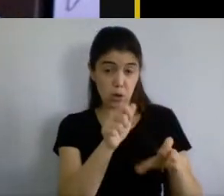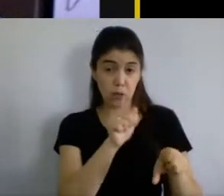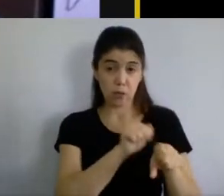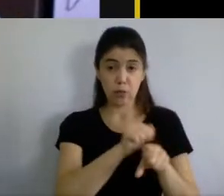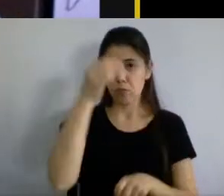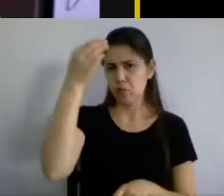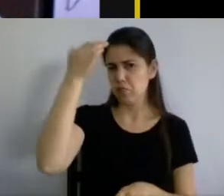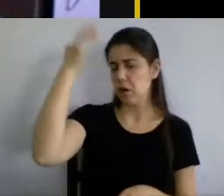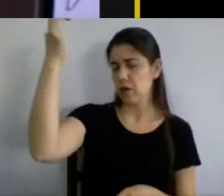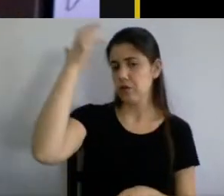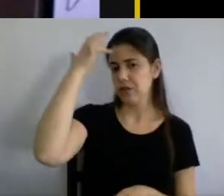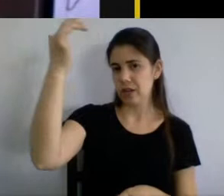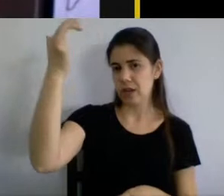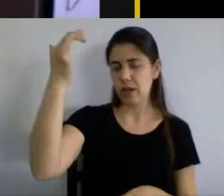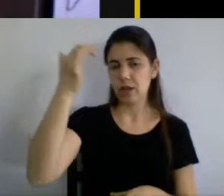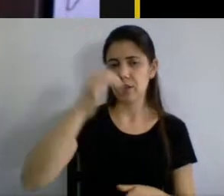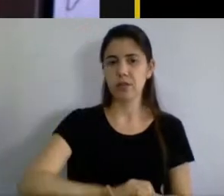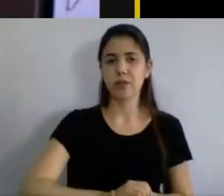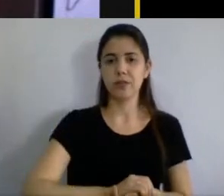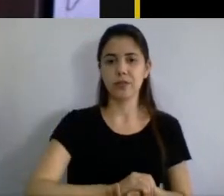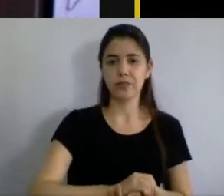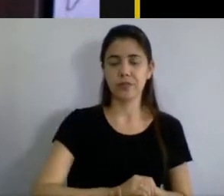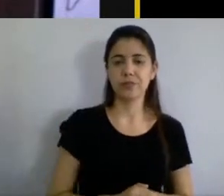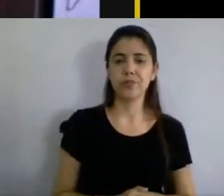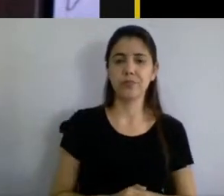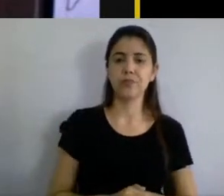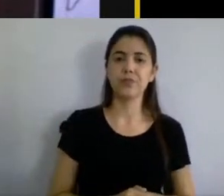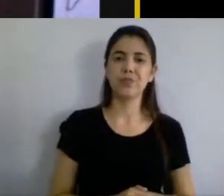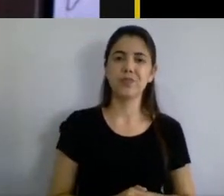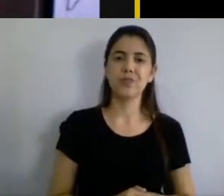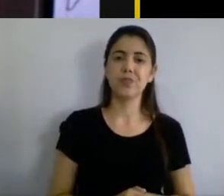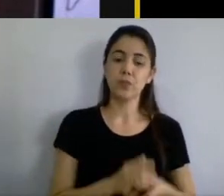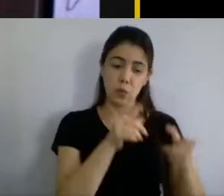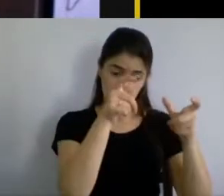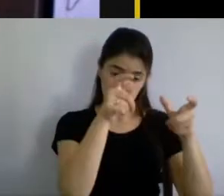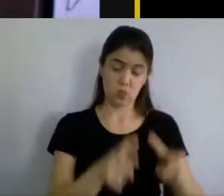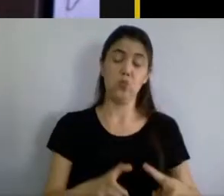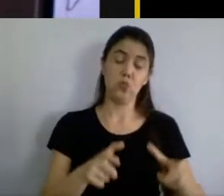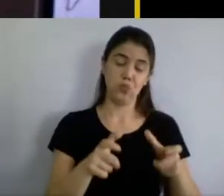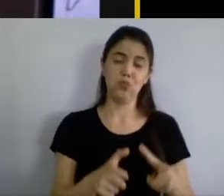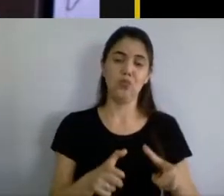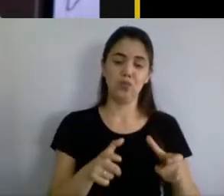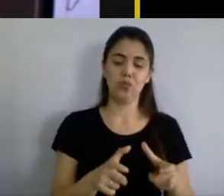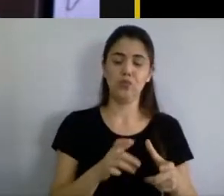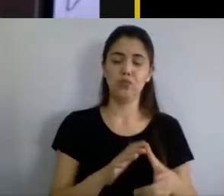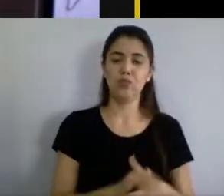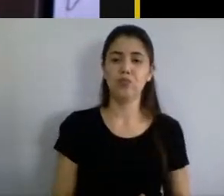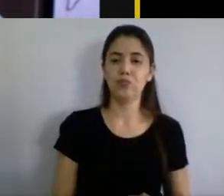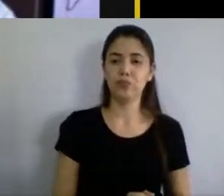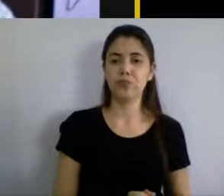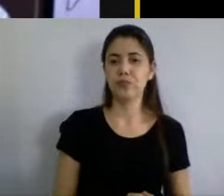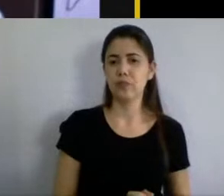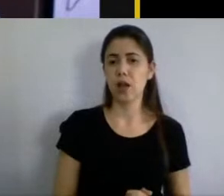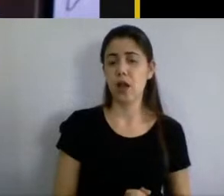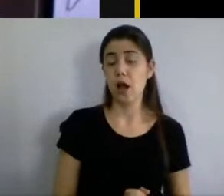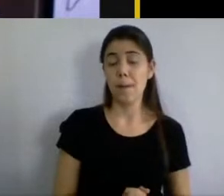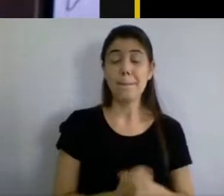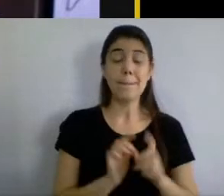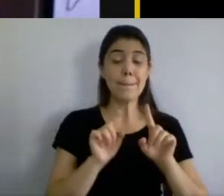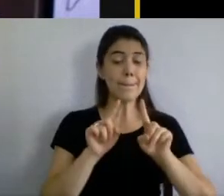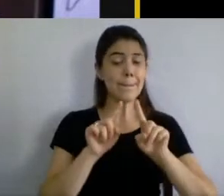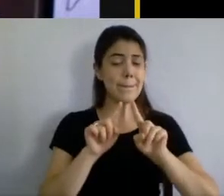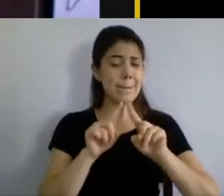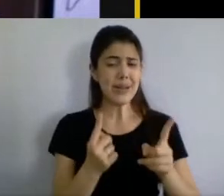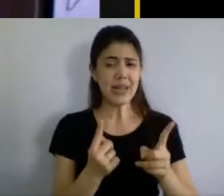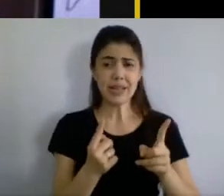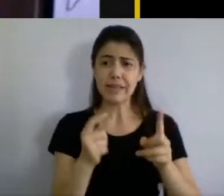topoi e que os romanos chamaram de loci, lugares. A imagem nunca é a presença plena do